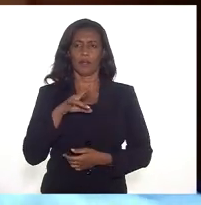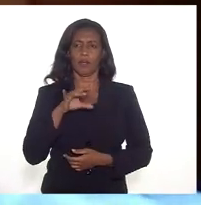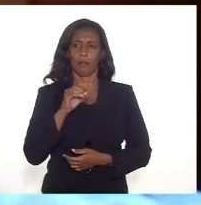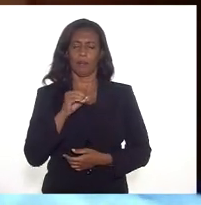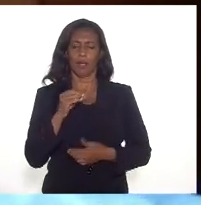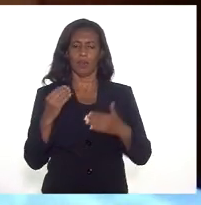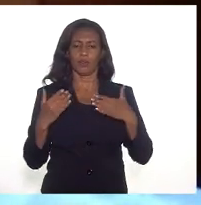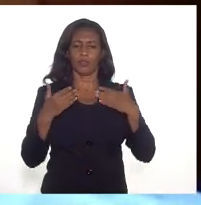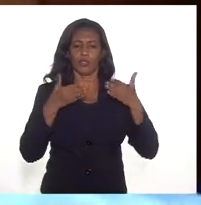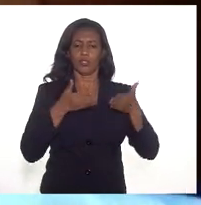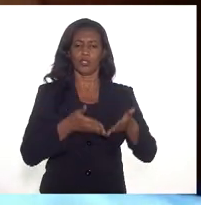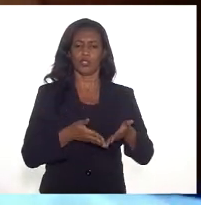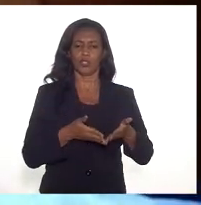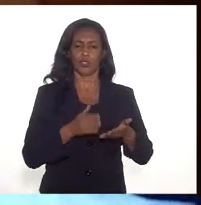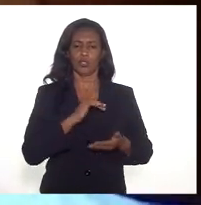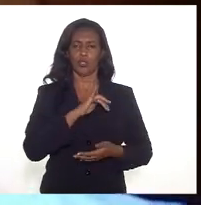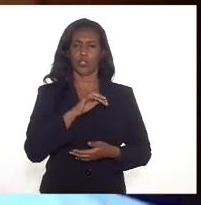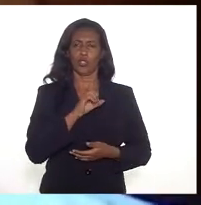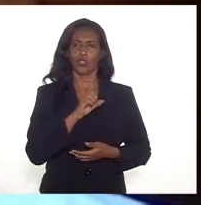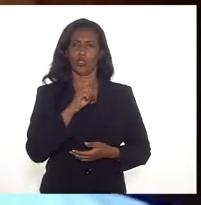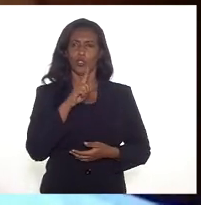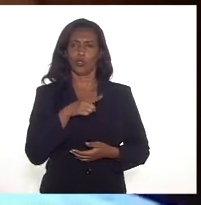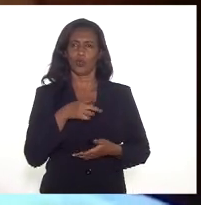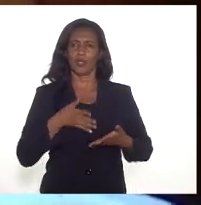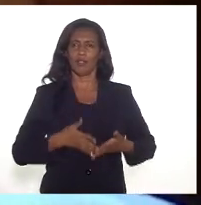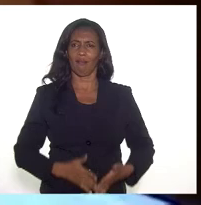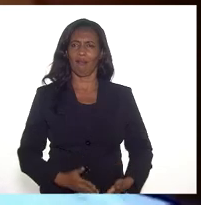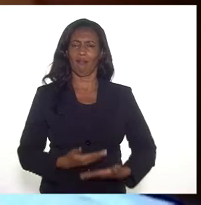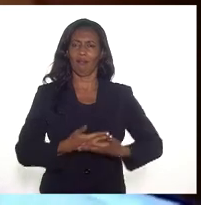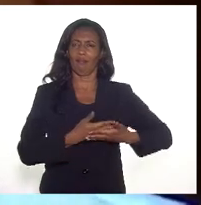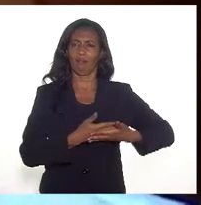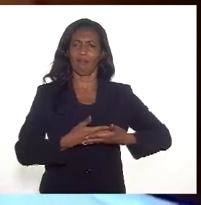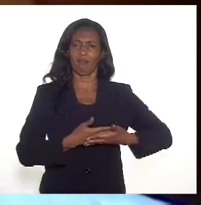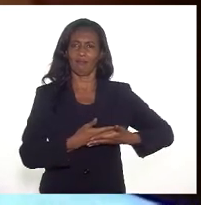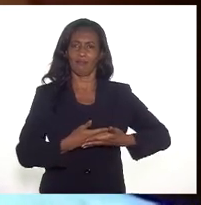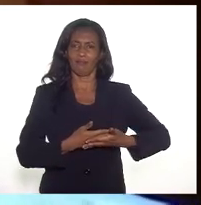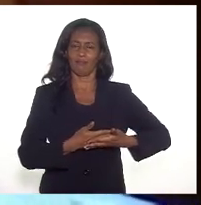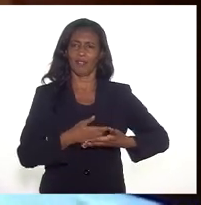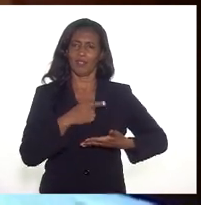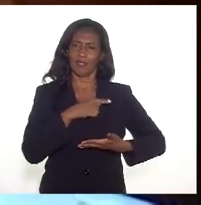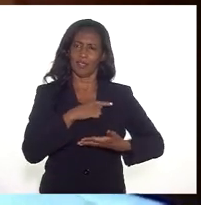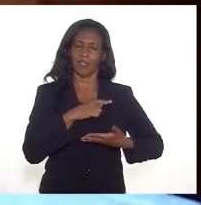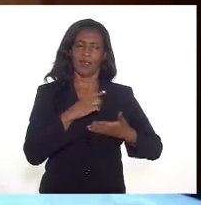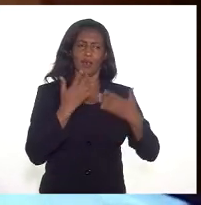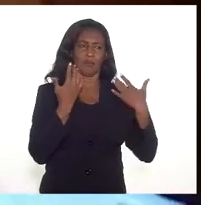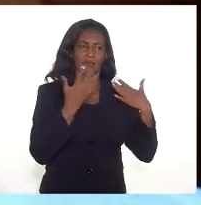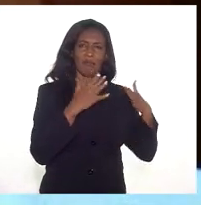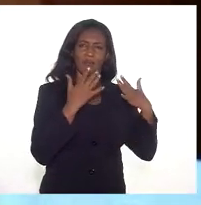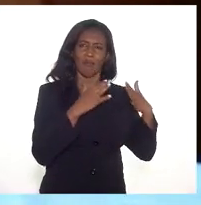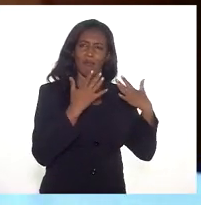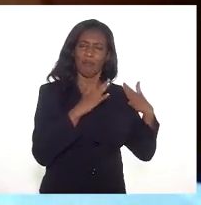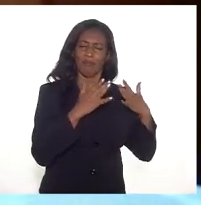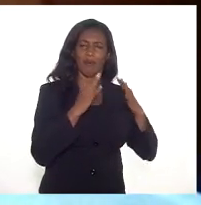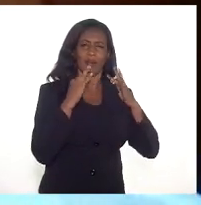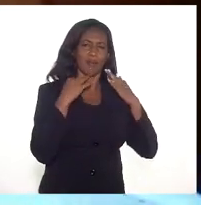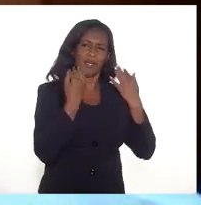a chegada do José Gabriel. Portanto, parabéns à família do Márcio Gualberto, a família que festeja a chegada